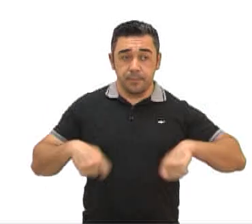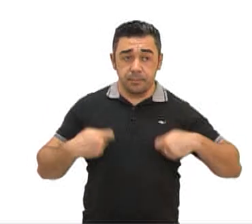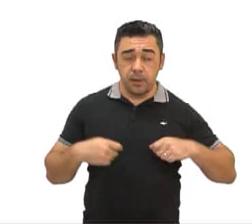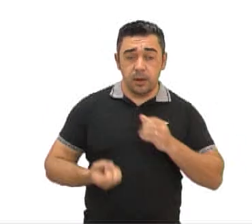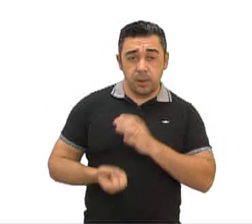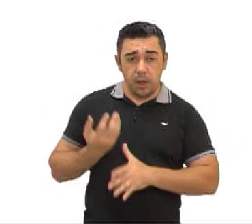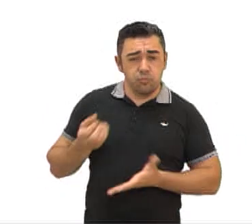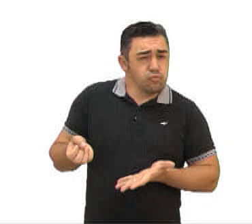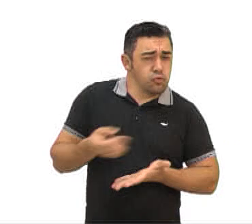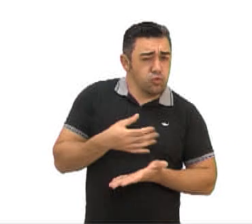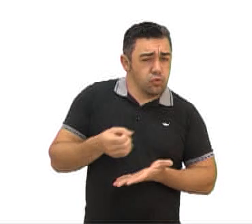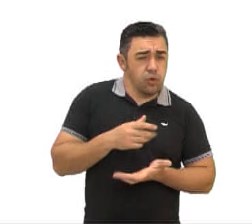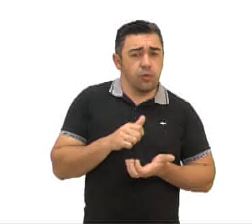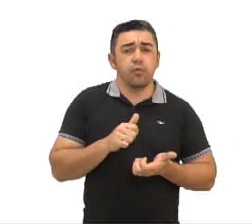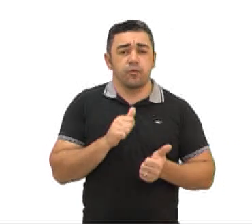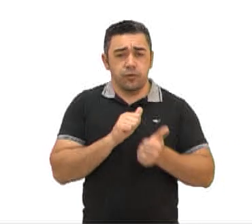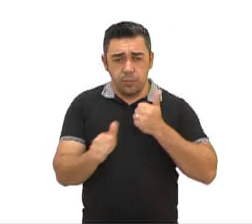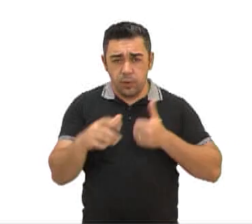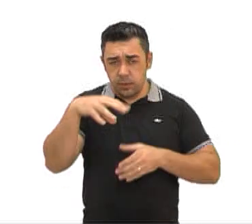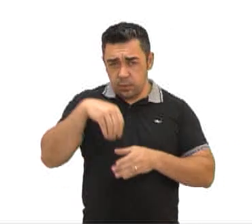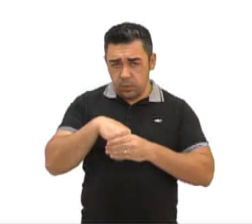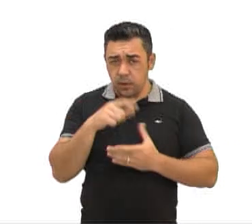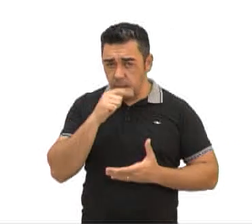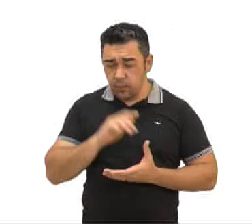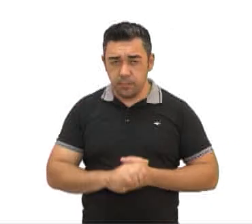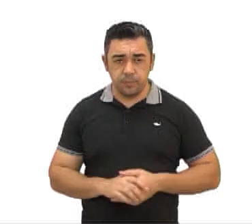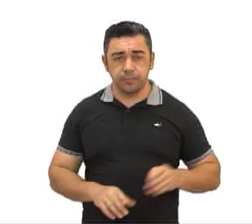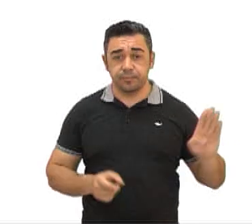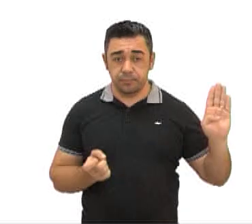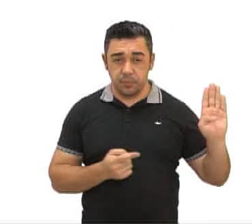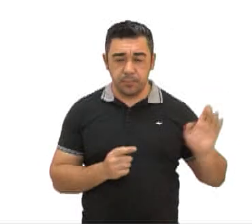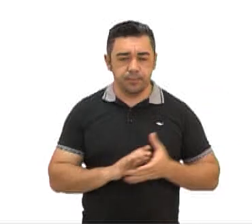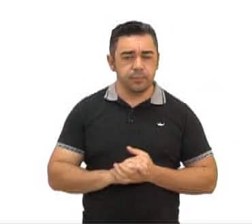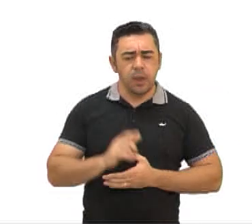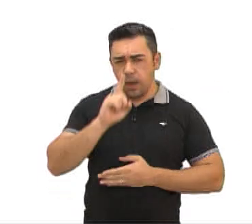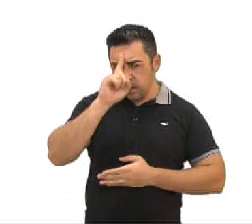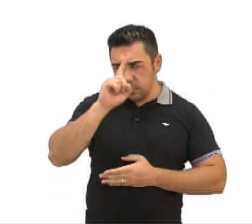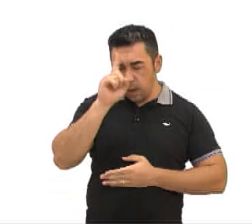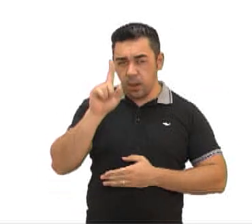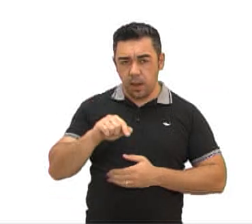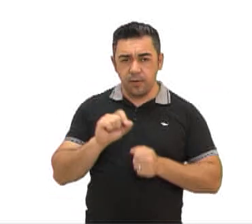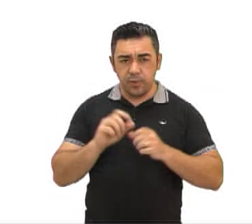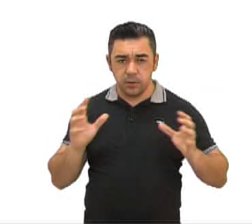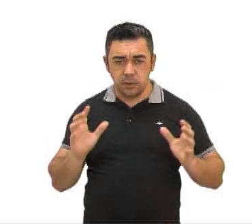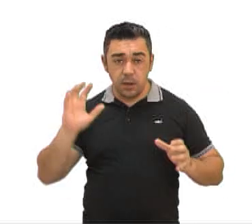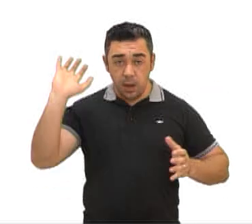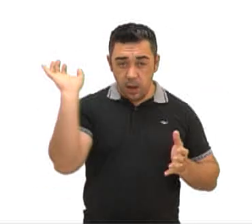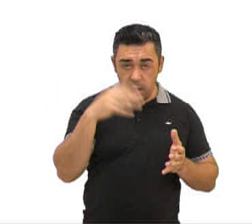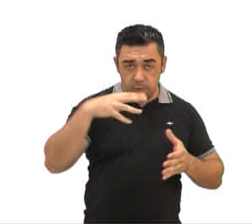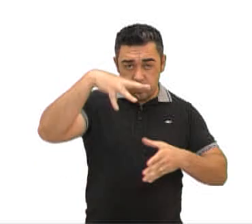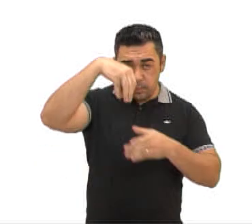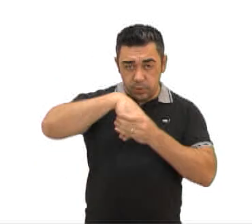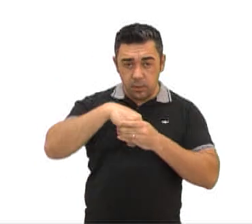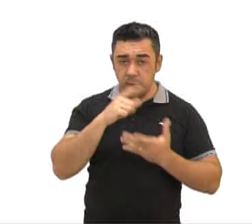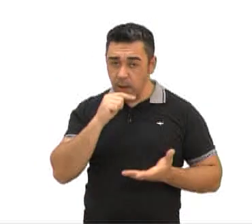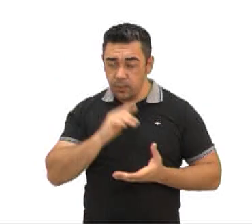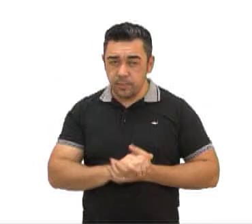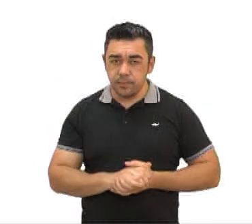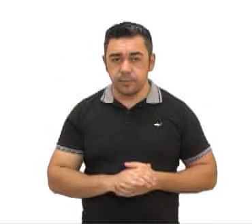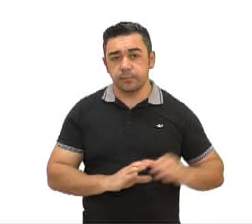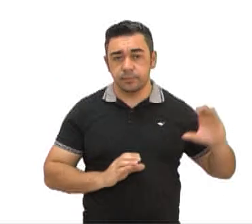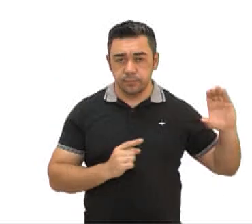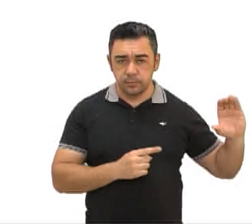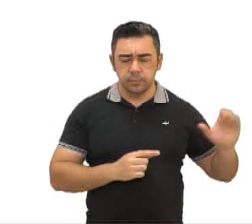de criação de um novo esporte praticado na água? Foi a ideia de disputar uma partida de handebol na água? Foi